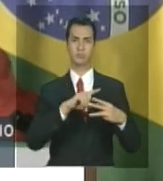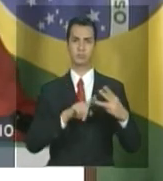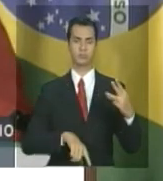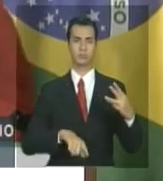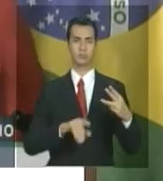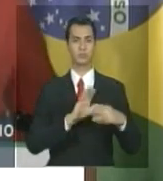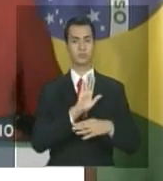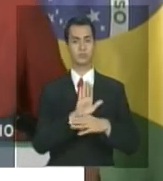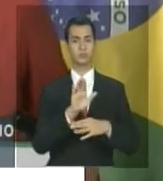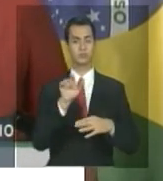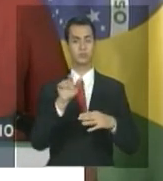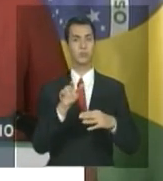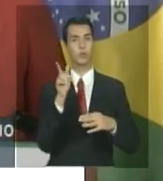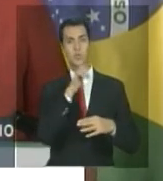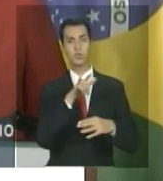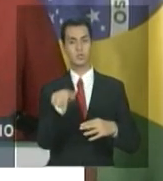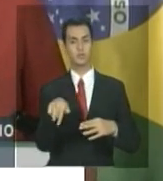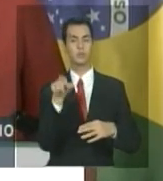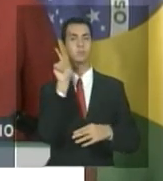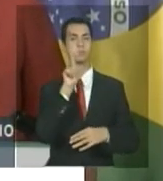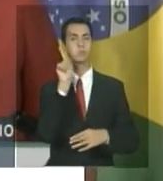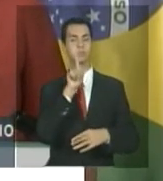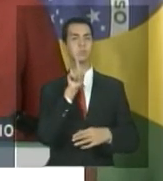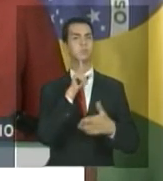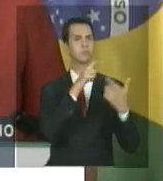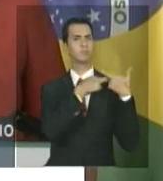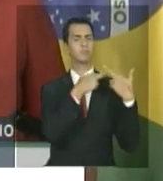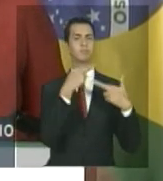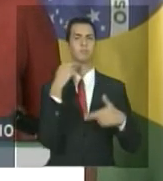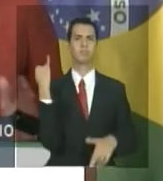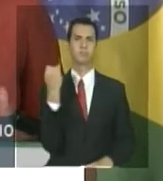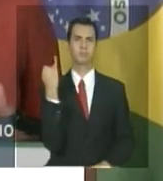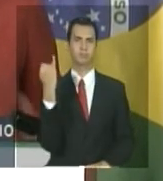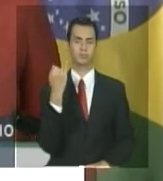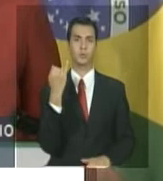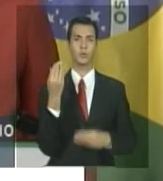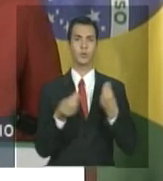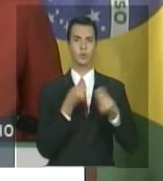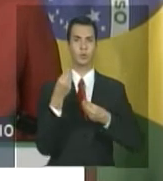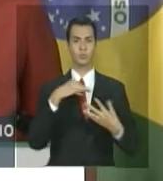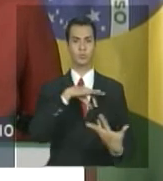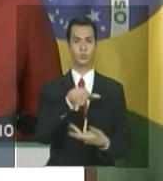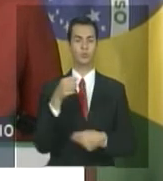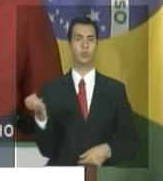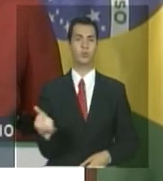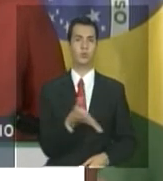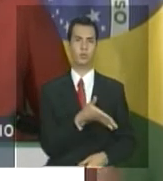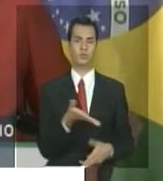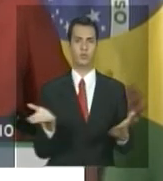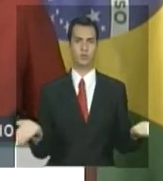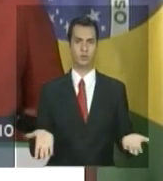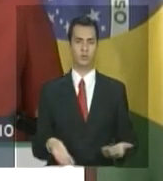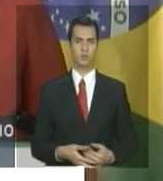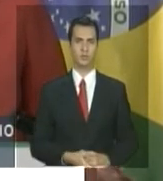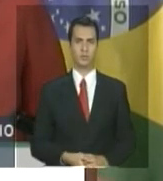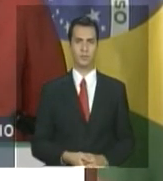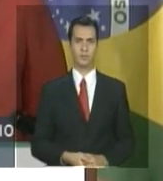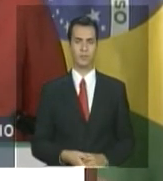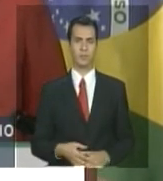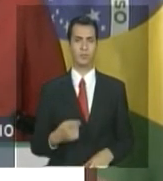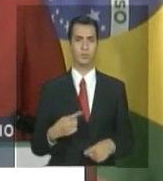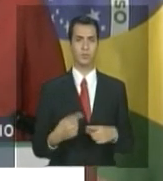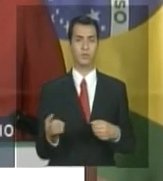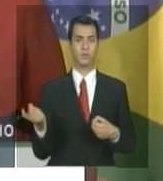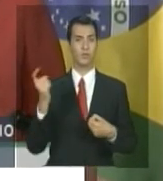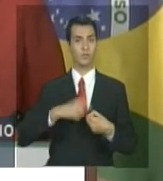um importantíssimo papel nesse novo mundo que está surgindo, a partir da